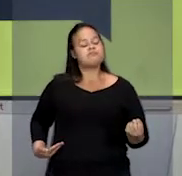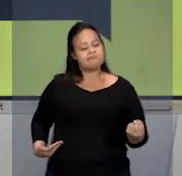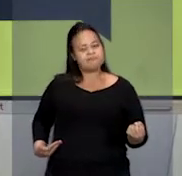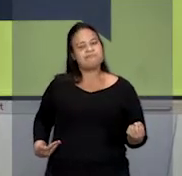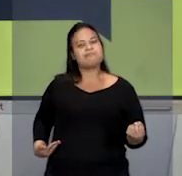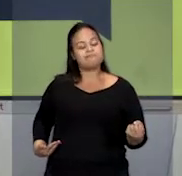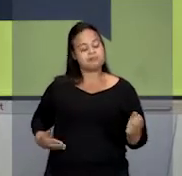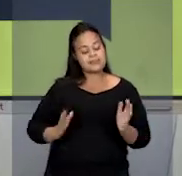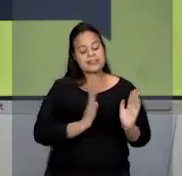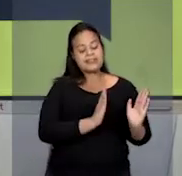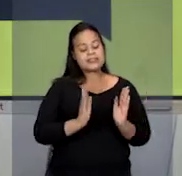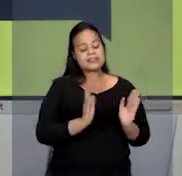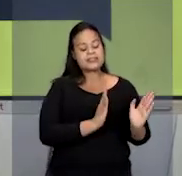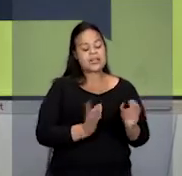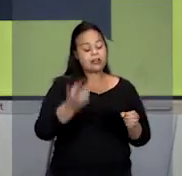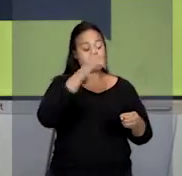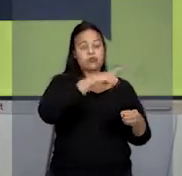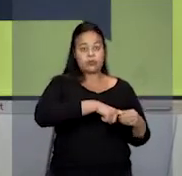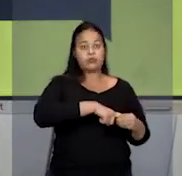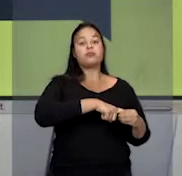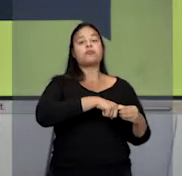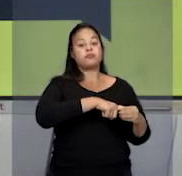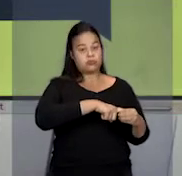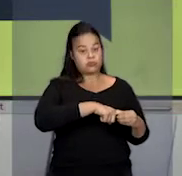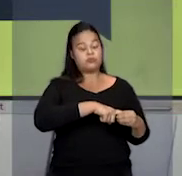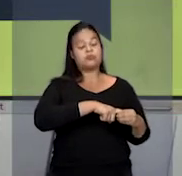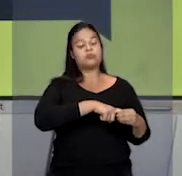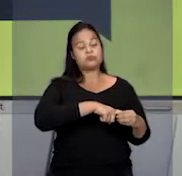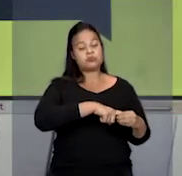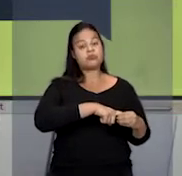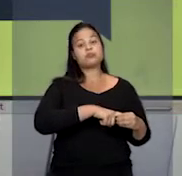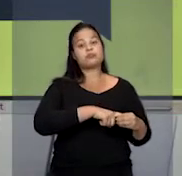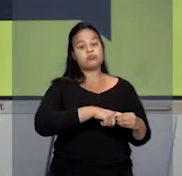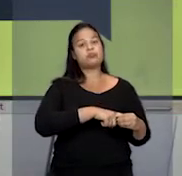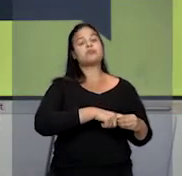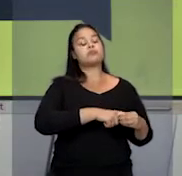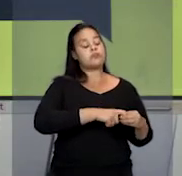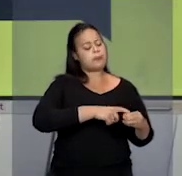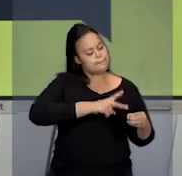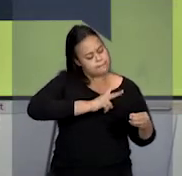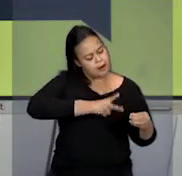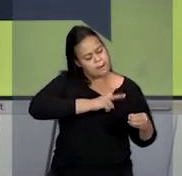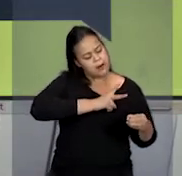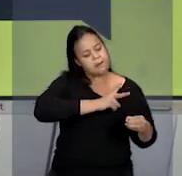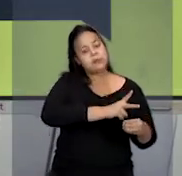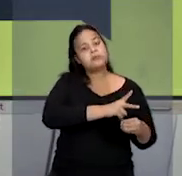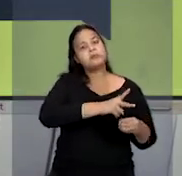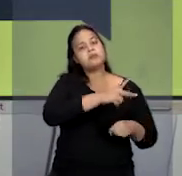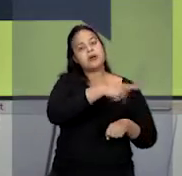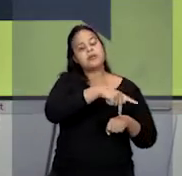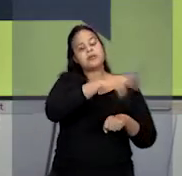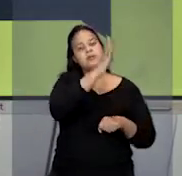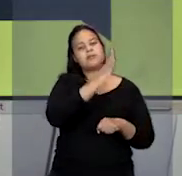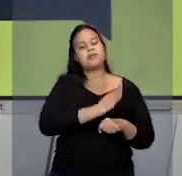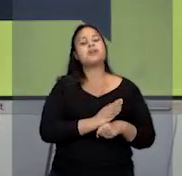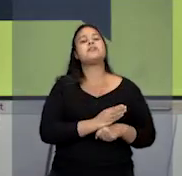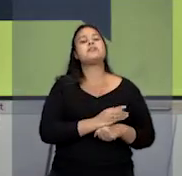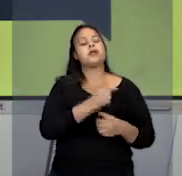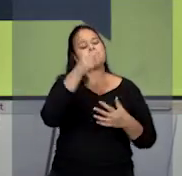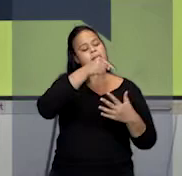Esse período a gente chama de retorno ao período conservador da história do Brasil. Então ele tem políticas muito